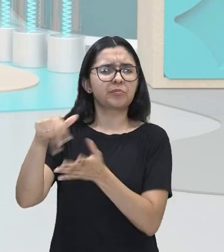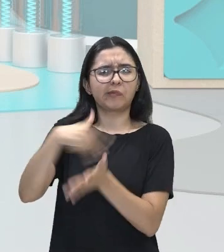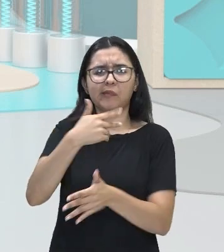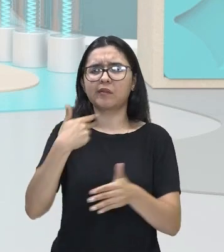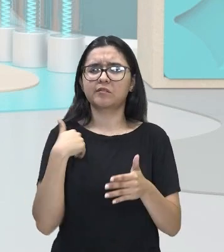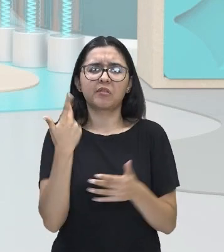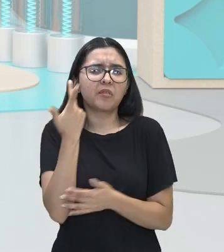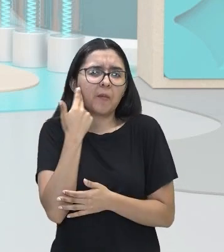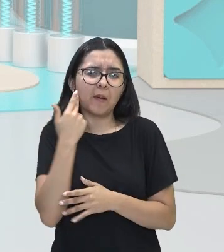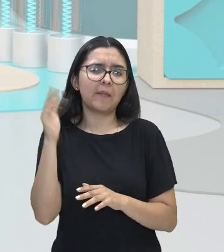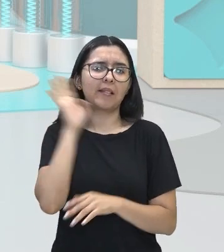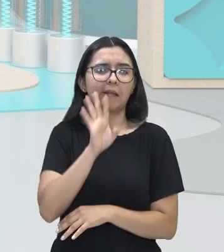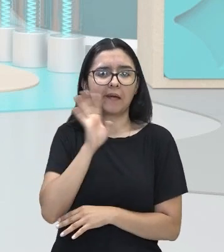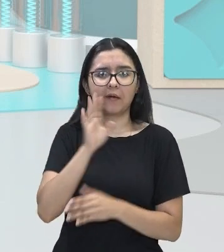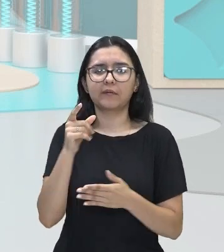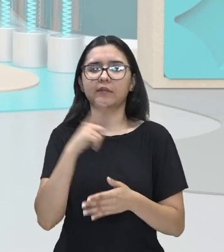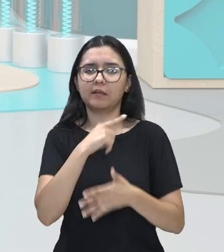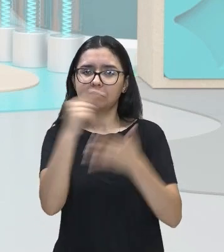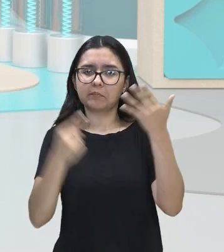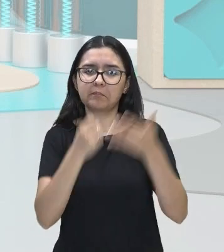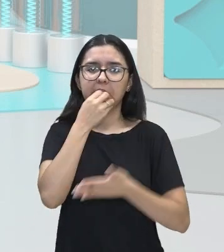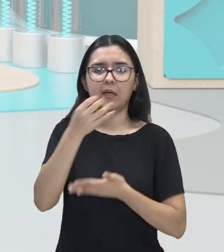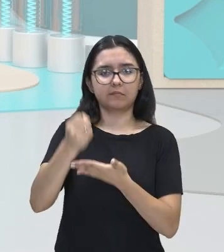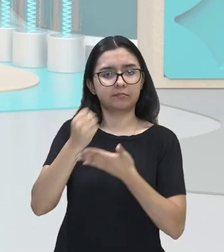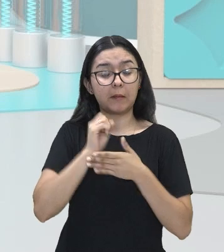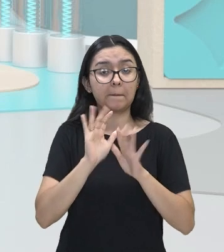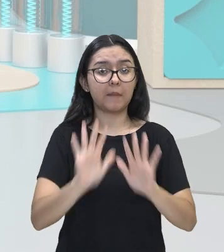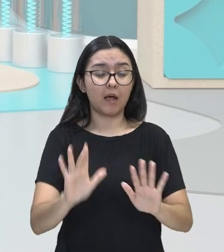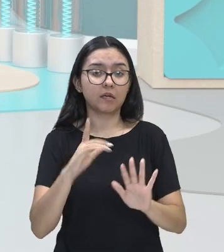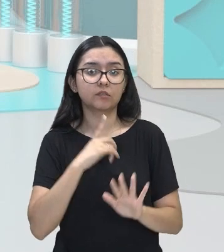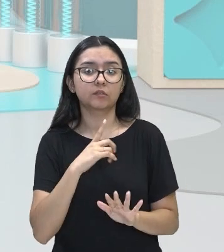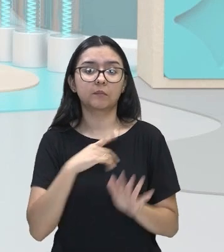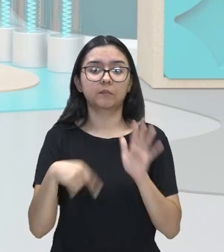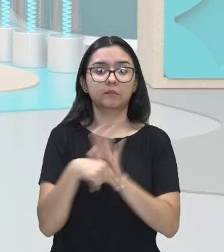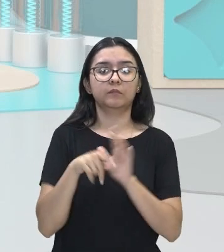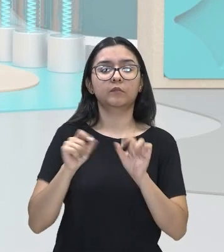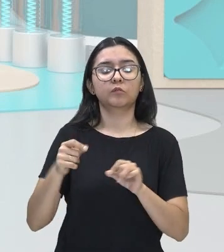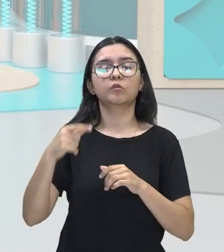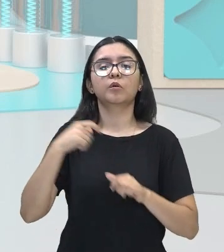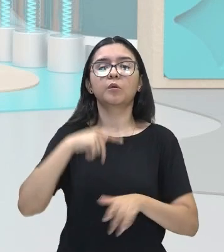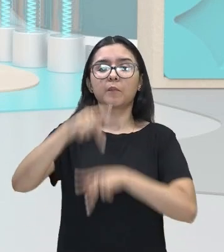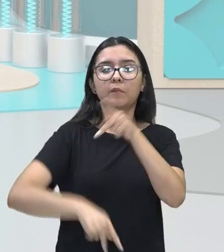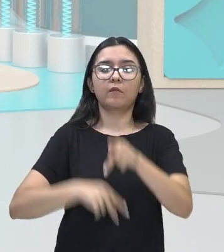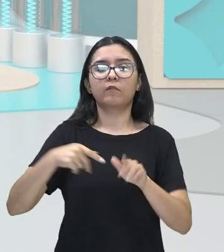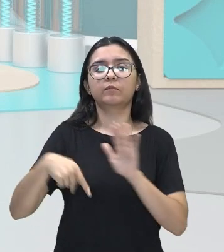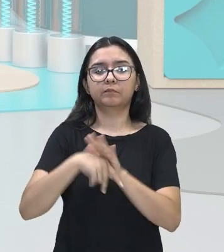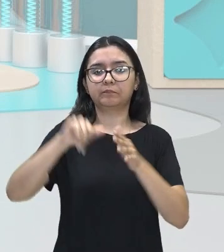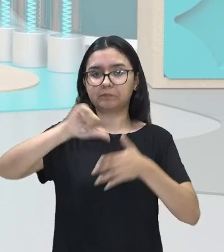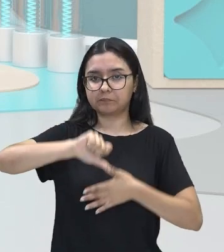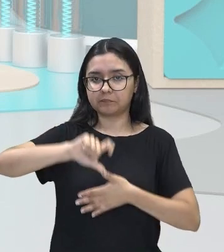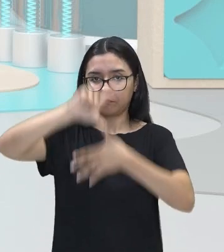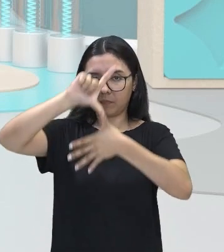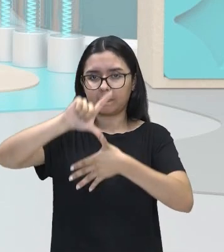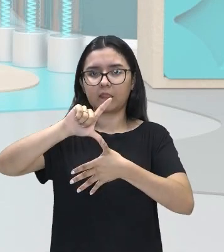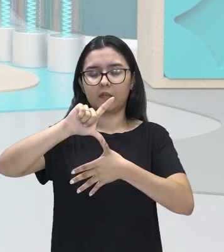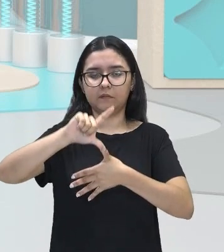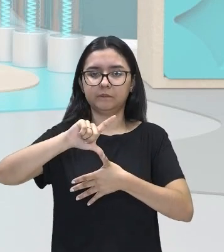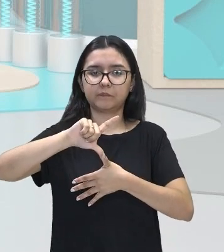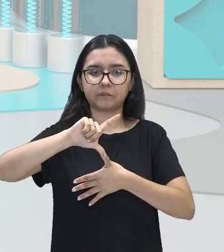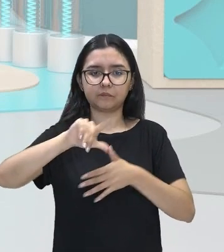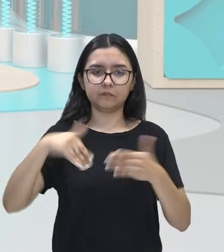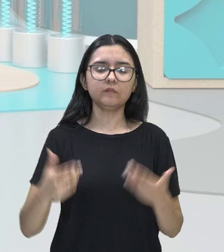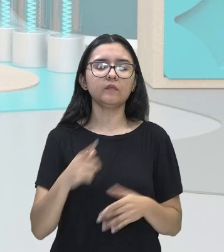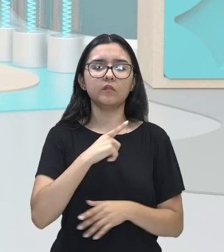muito legal, que traz benefícios, como o professor citou. Mas para os povos latinos, olha só, a salsa é mais que uma forma